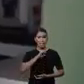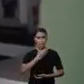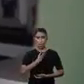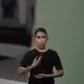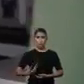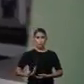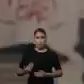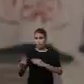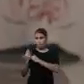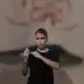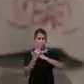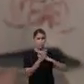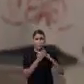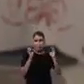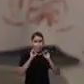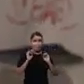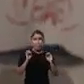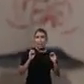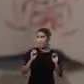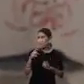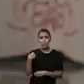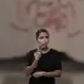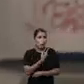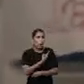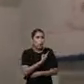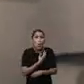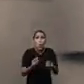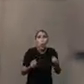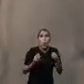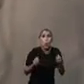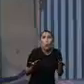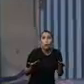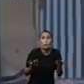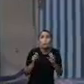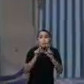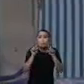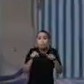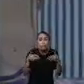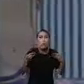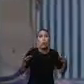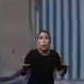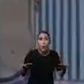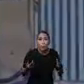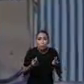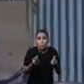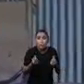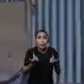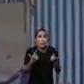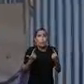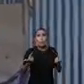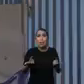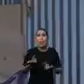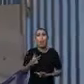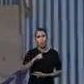Se fosse essa ajuda do governo, ia ser pior as coisas, porque a gente não tem outro ramo, entendeu? Então, eu tenho meu barzinho, mas como a gente